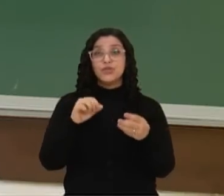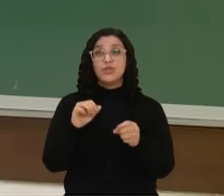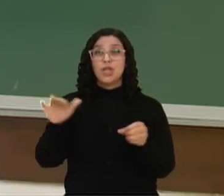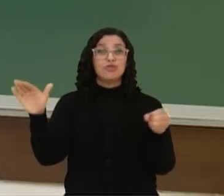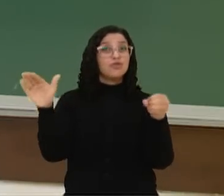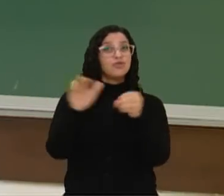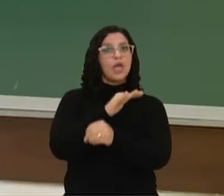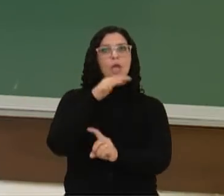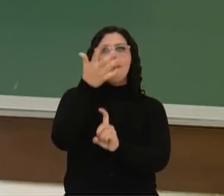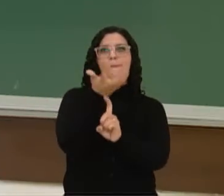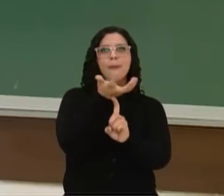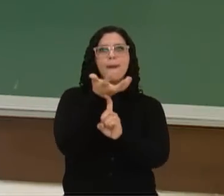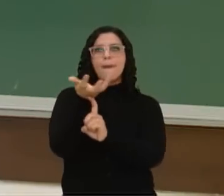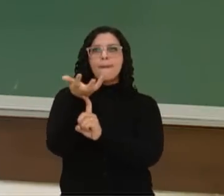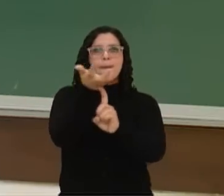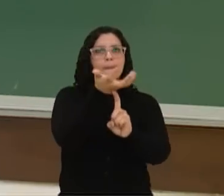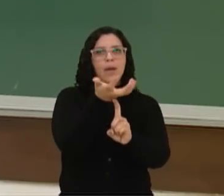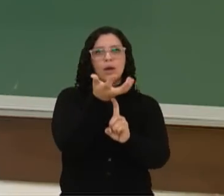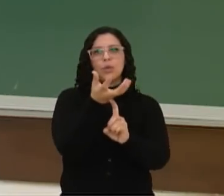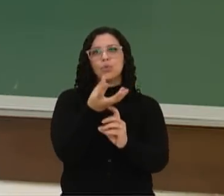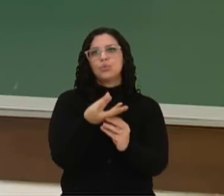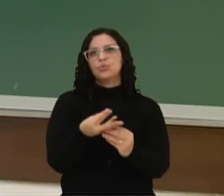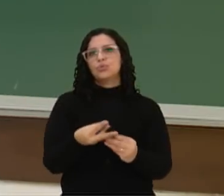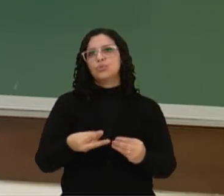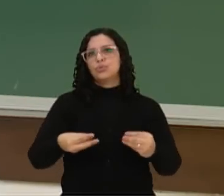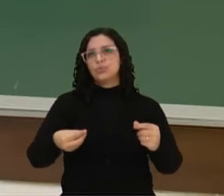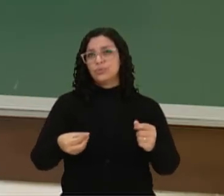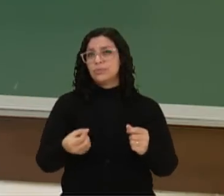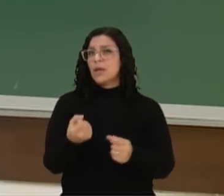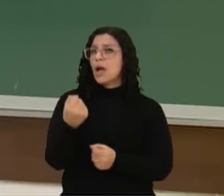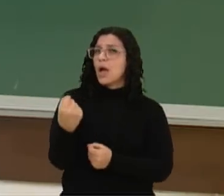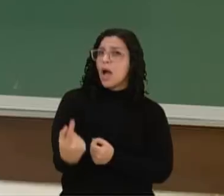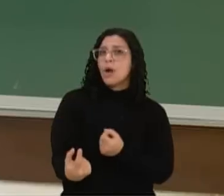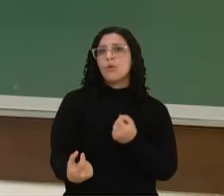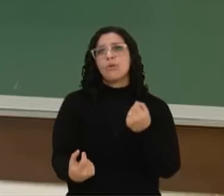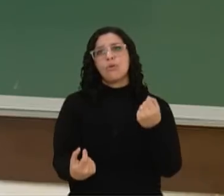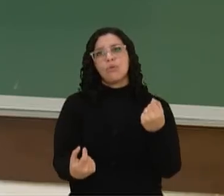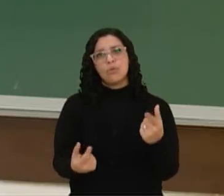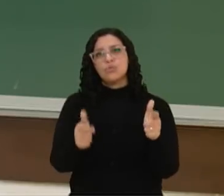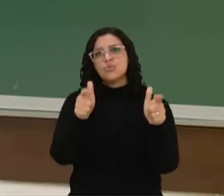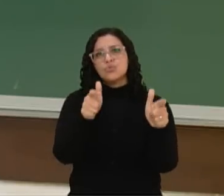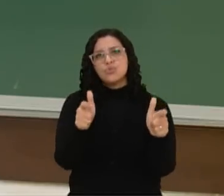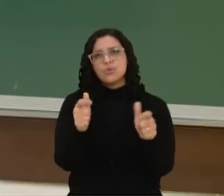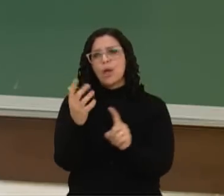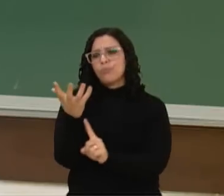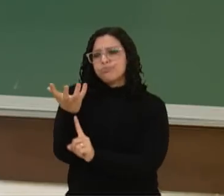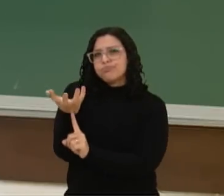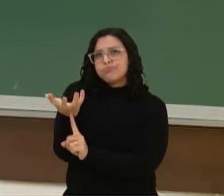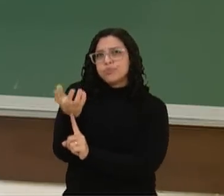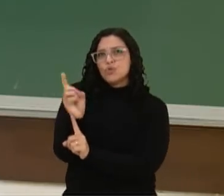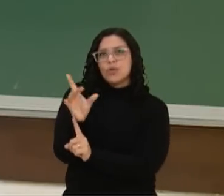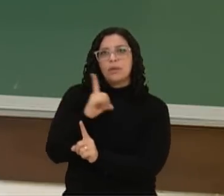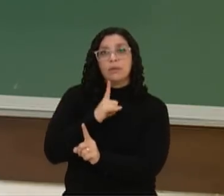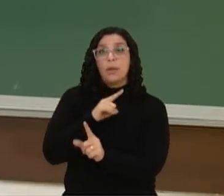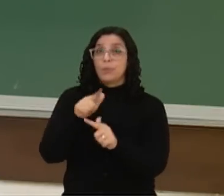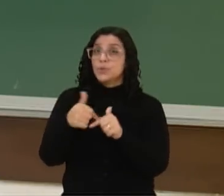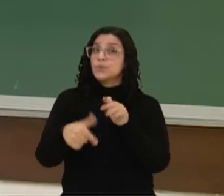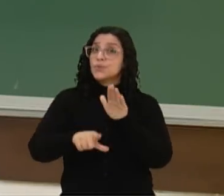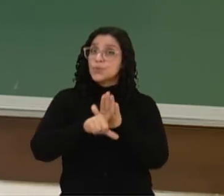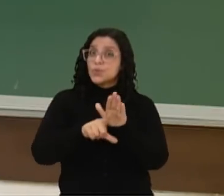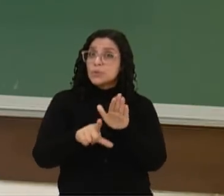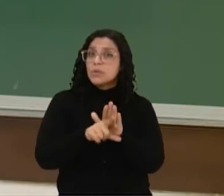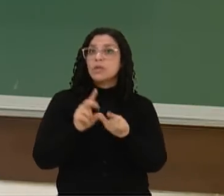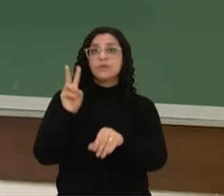cobertas por floresta de araucária, hoje já tem só pequenos remanescentes e graças a algumas leis aí